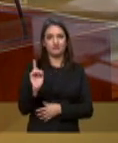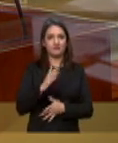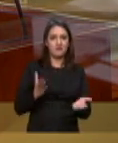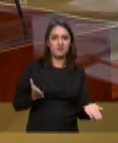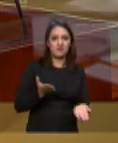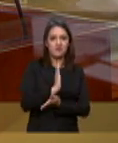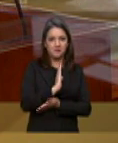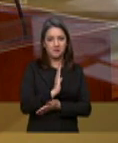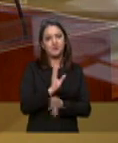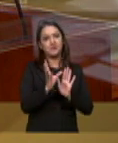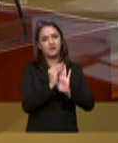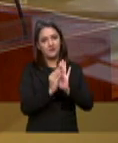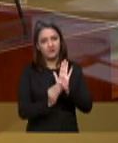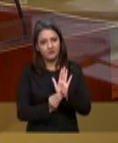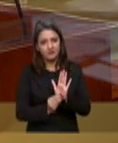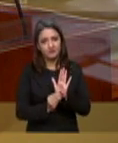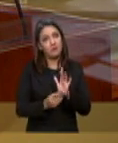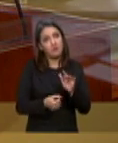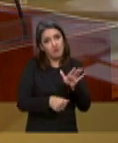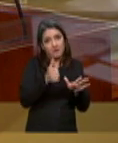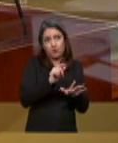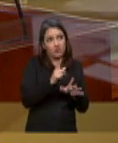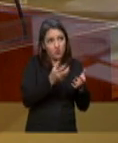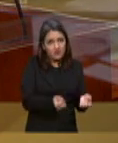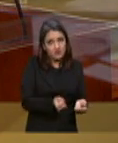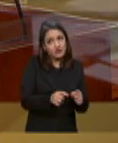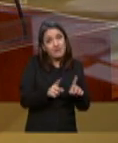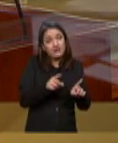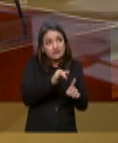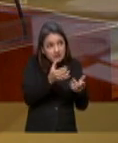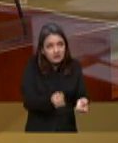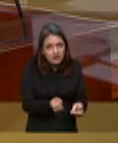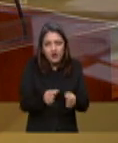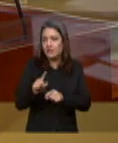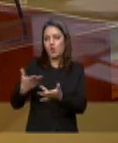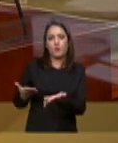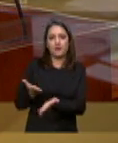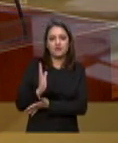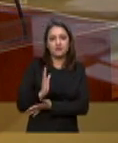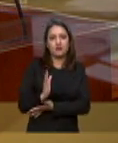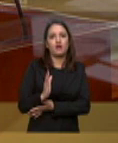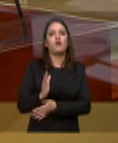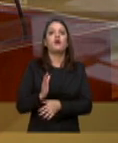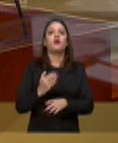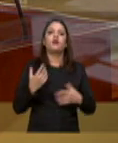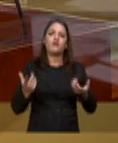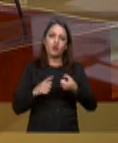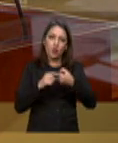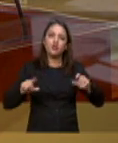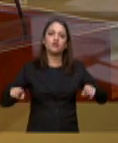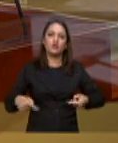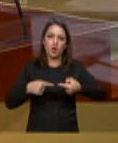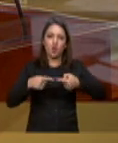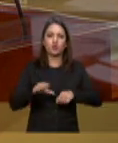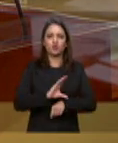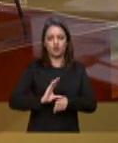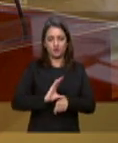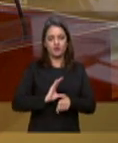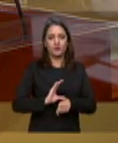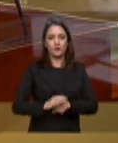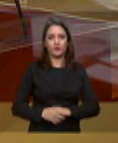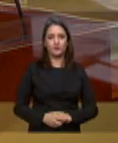e preliminarmente que ela não seja conhecida, mas no mérito seja julgada improcedente, para que haja a declaração de constitucionalidade do artigo 83